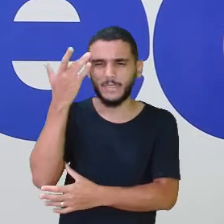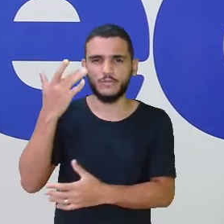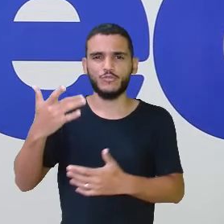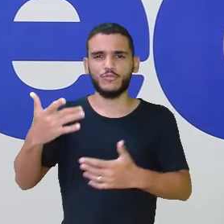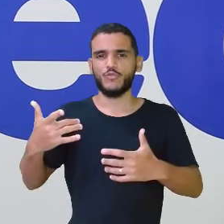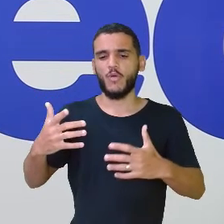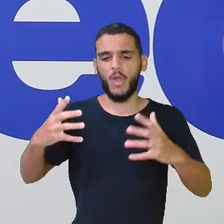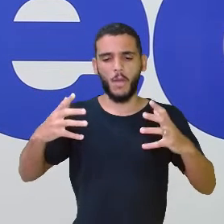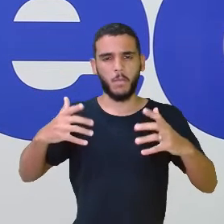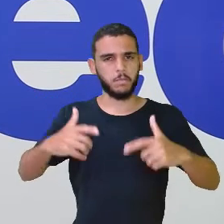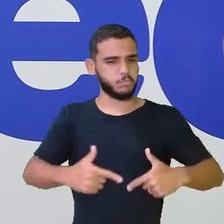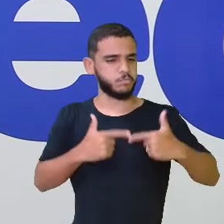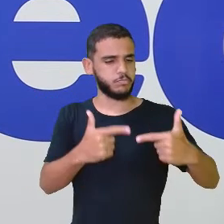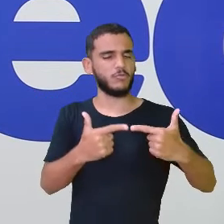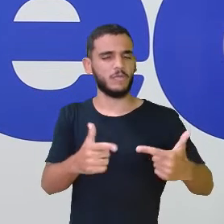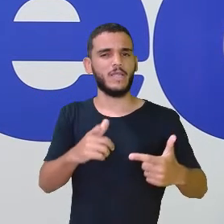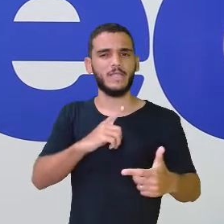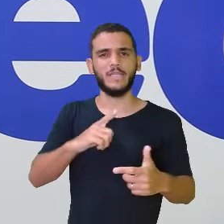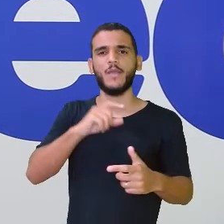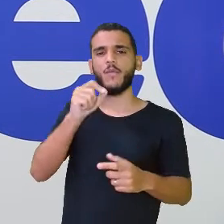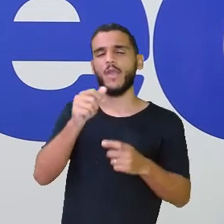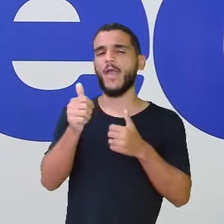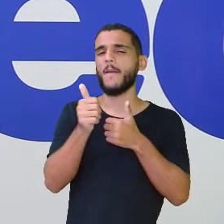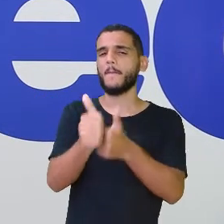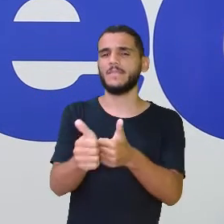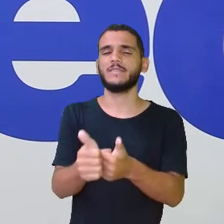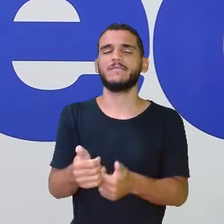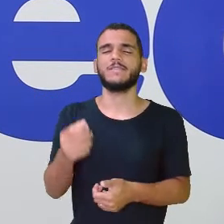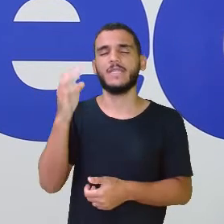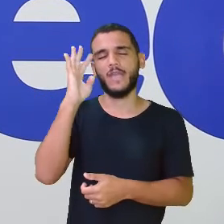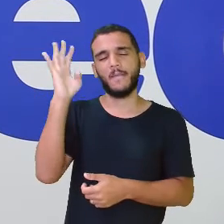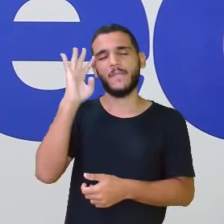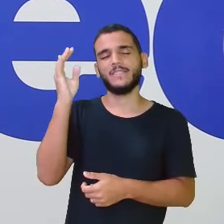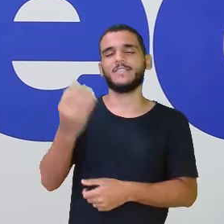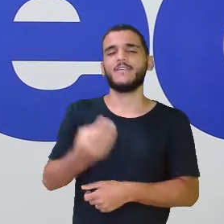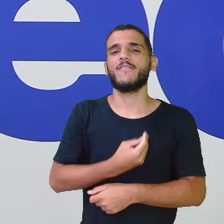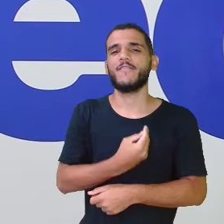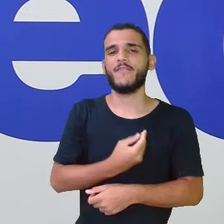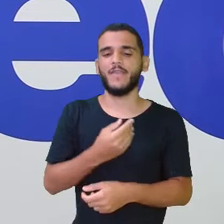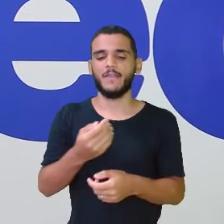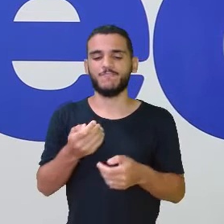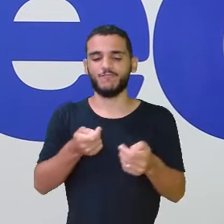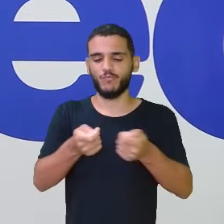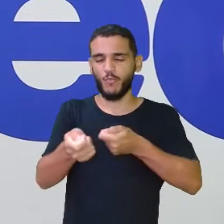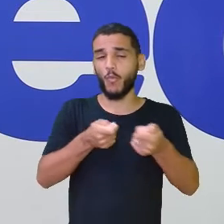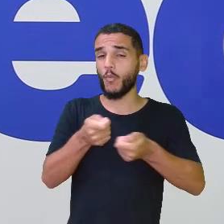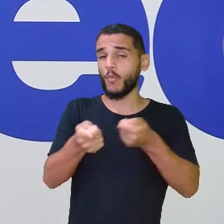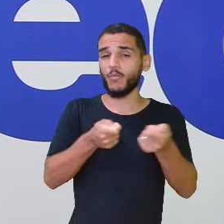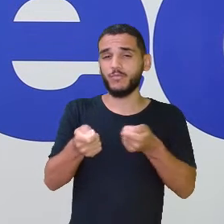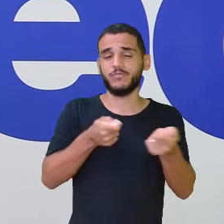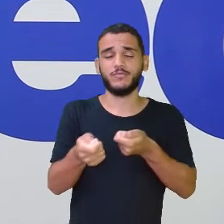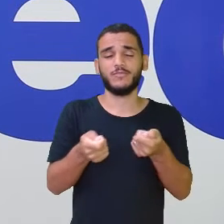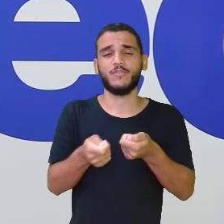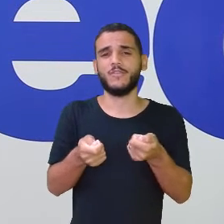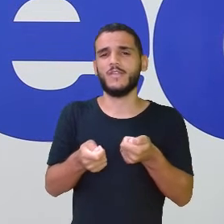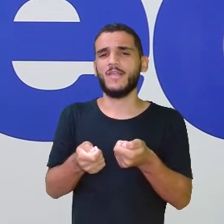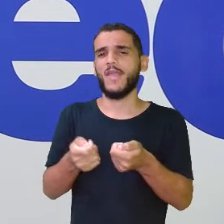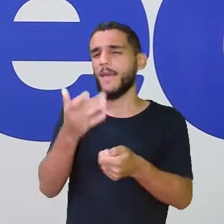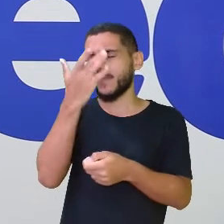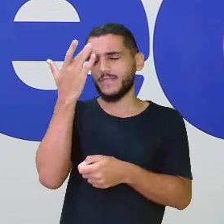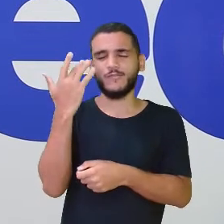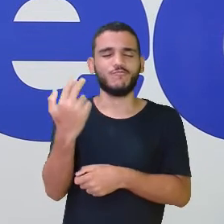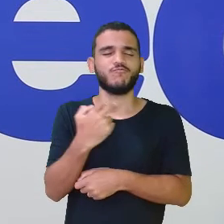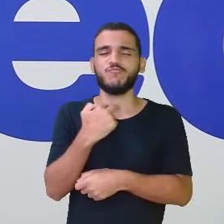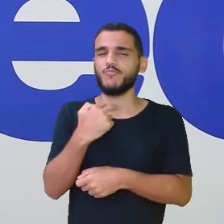imaginário, né? Exatamente, para que haja uma perseguição. Imagina viver num regime desse onde você não pode lidar